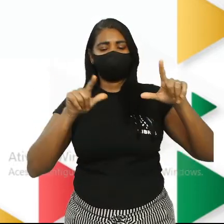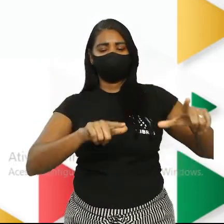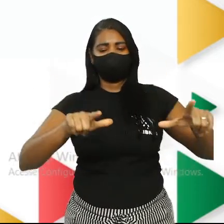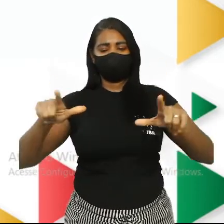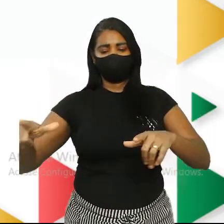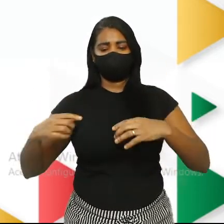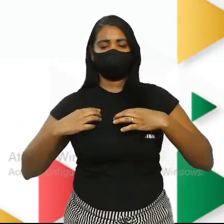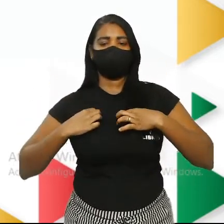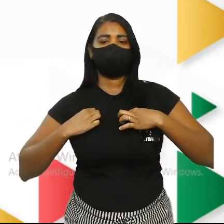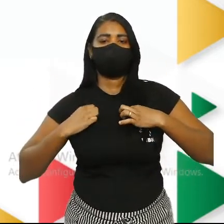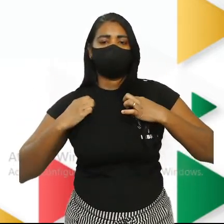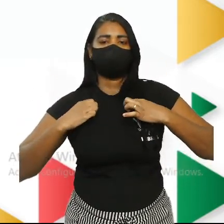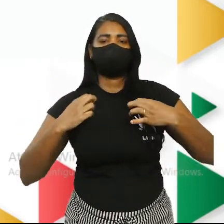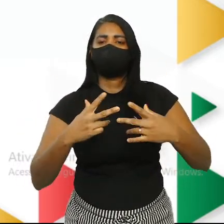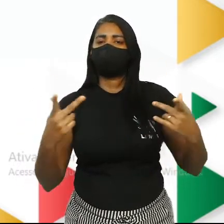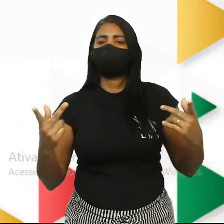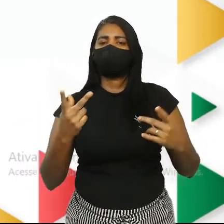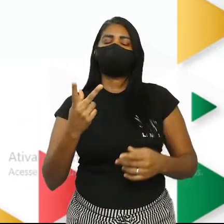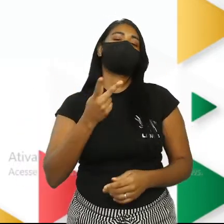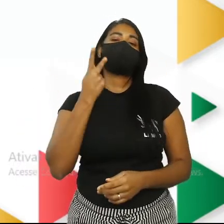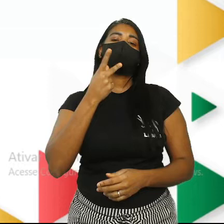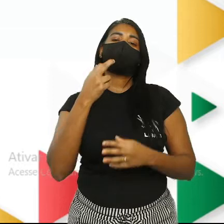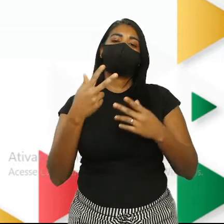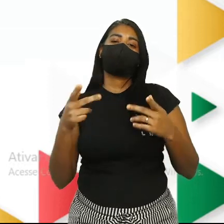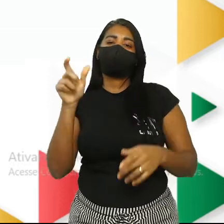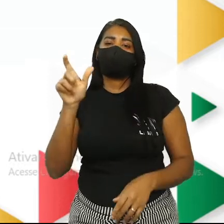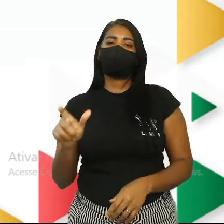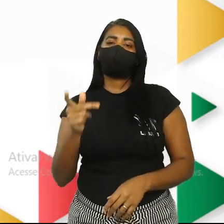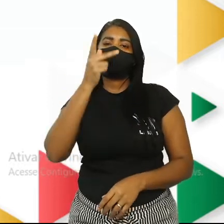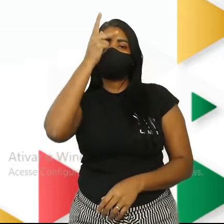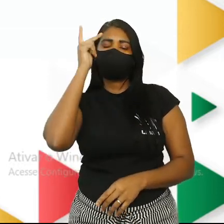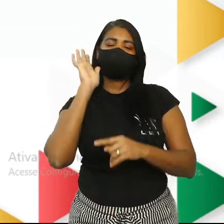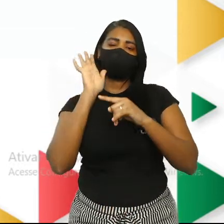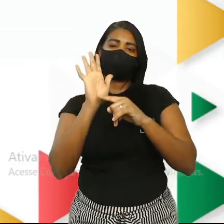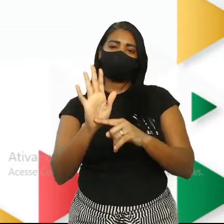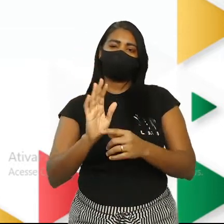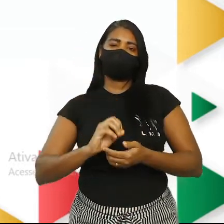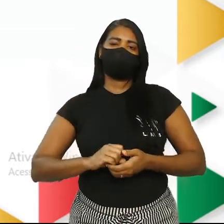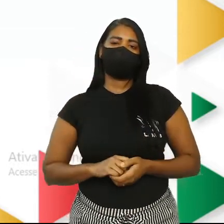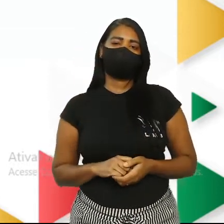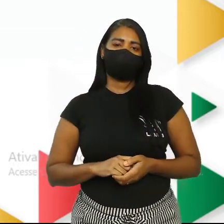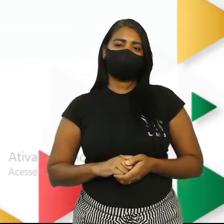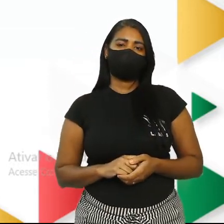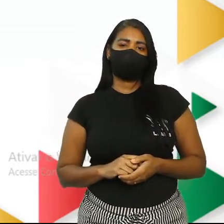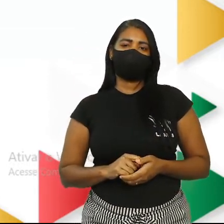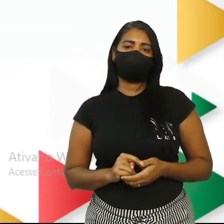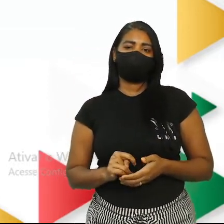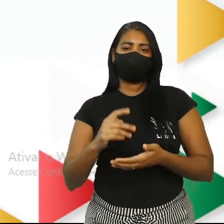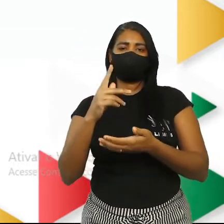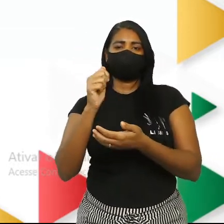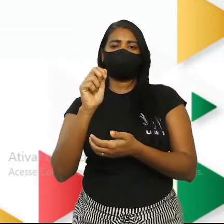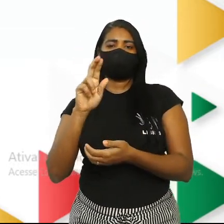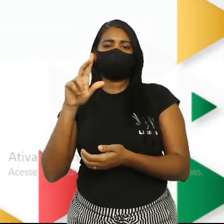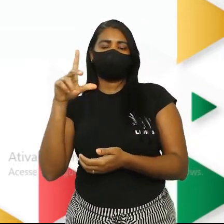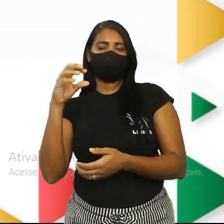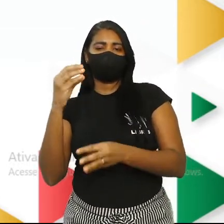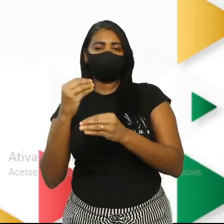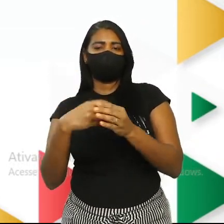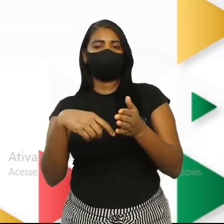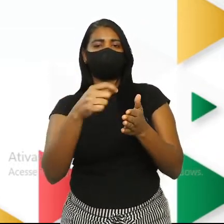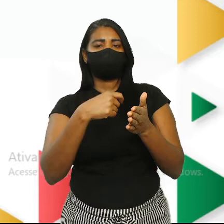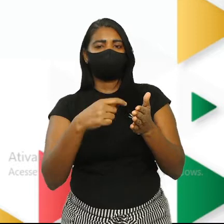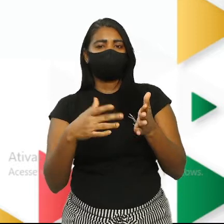figurino, que essas coisas elas dizem algo sobre aquele espetáculo que está sendo colocado. Então, o Paulo Pontes, por exemplo,